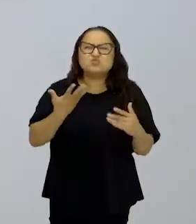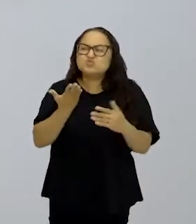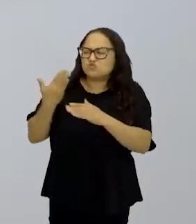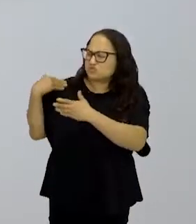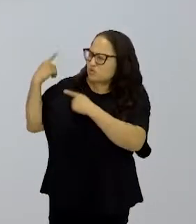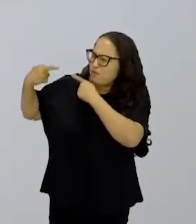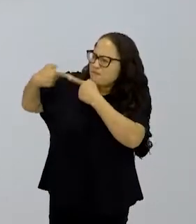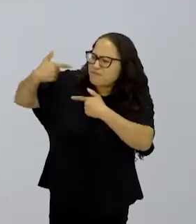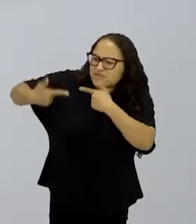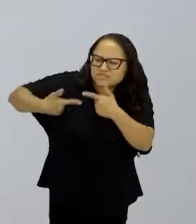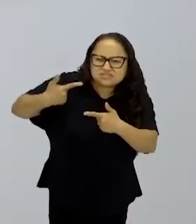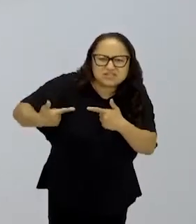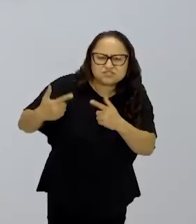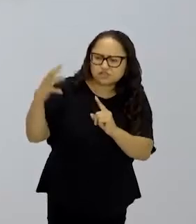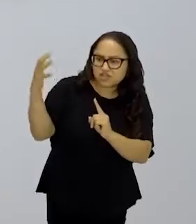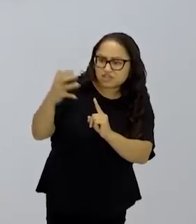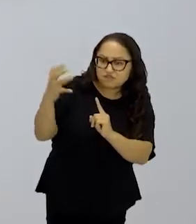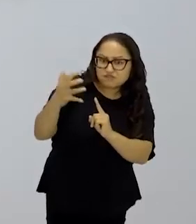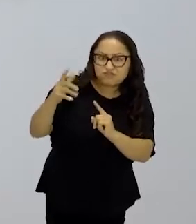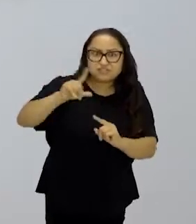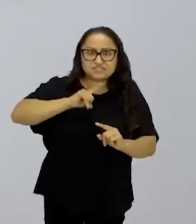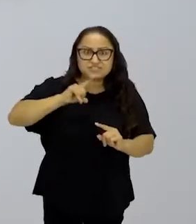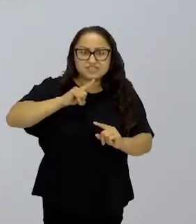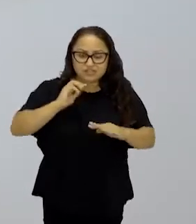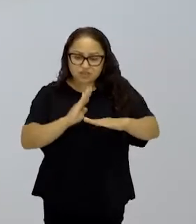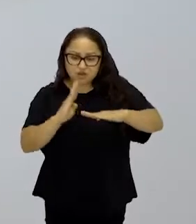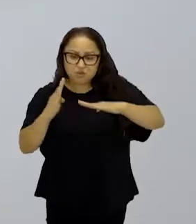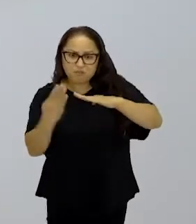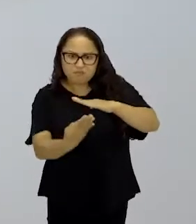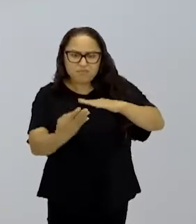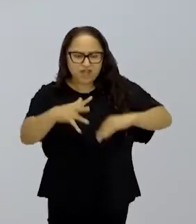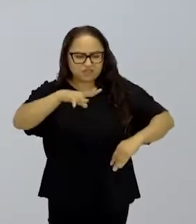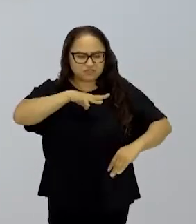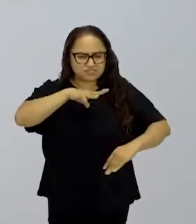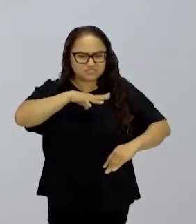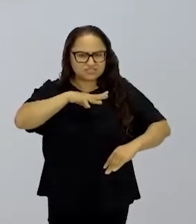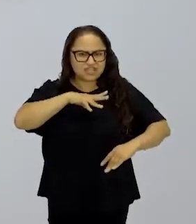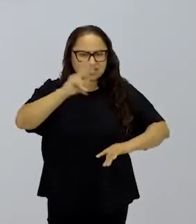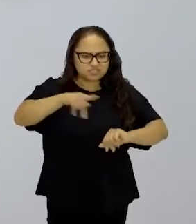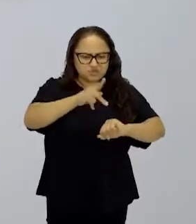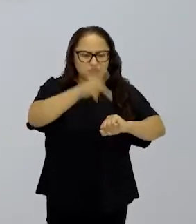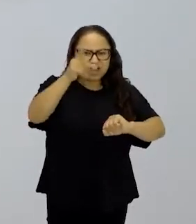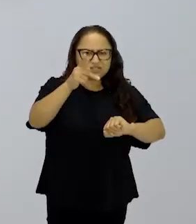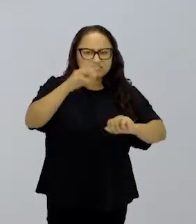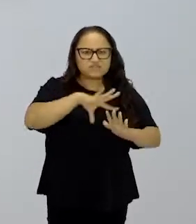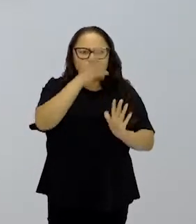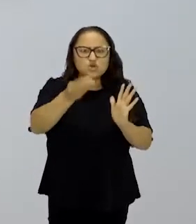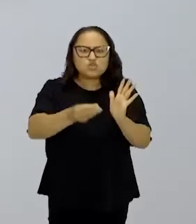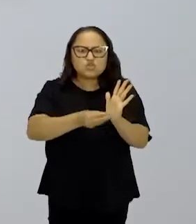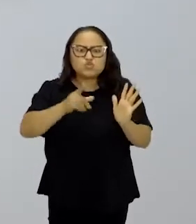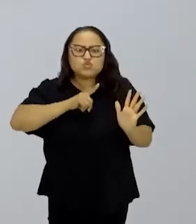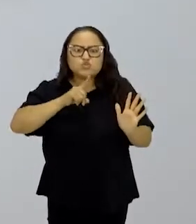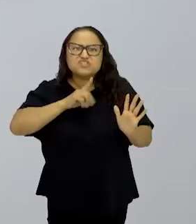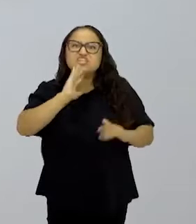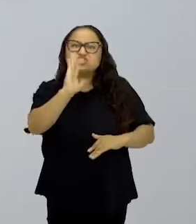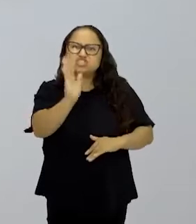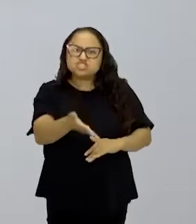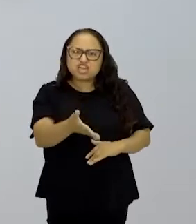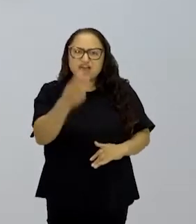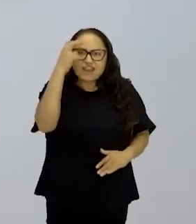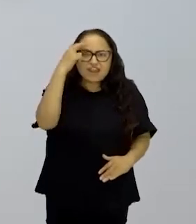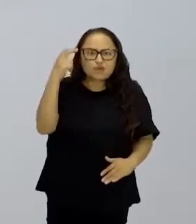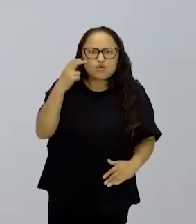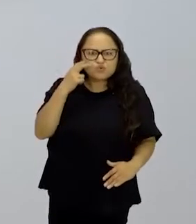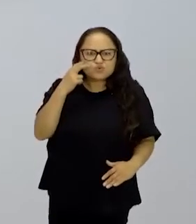ancestralidade, as influências que nós temos no nosso bairro, na nossa cidade, no nosso país, tudo isso vai estar dentro da cultura. E essa